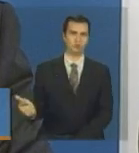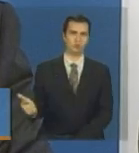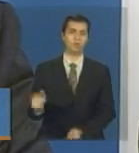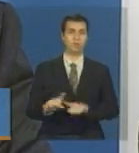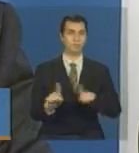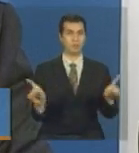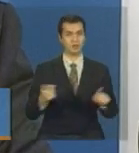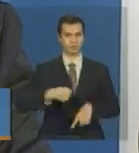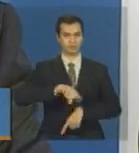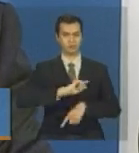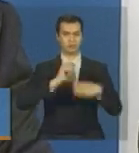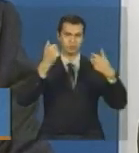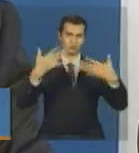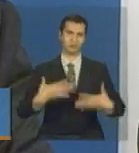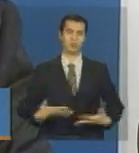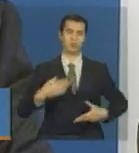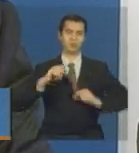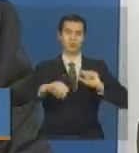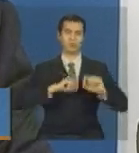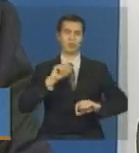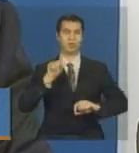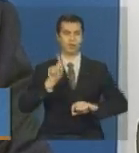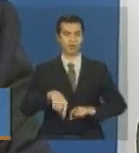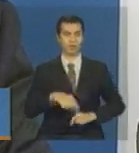de escolaridade, nós estamos falando de